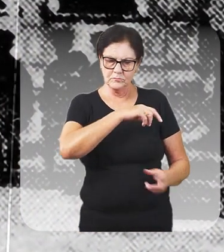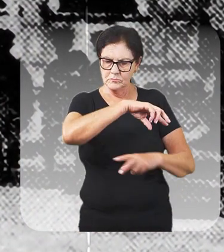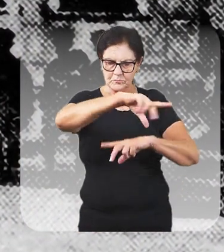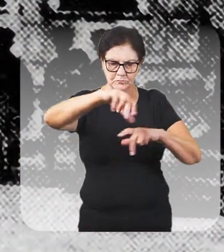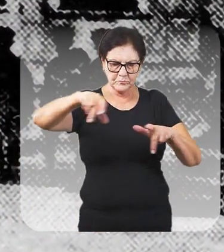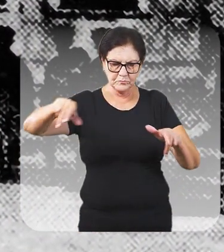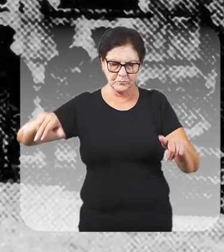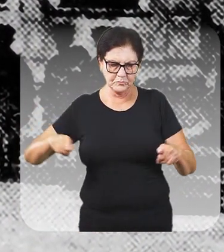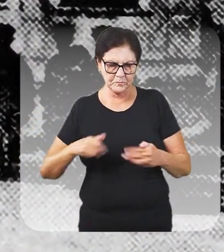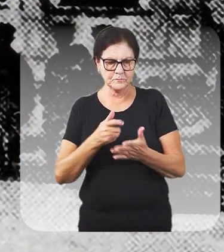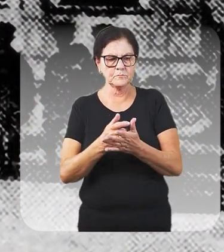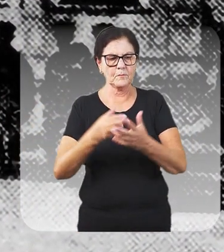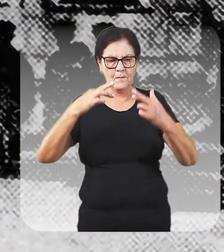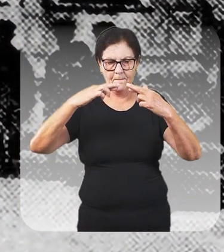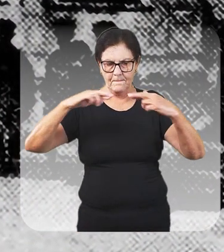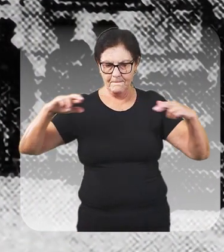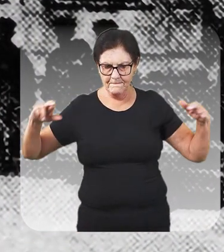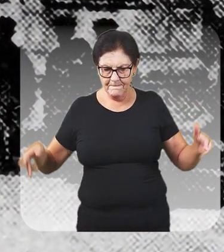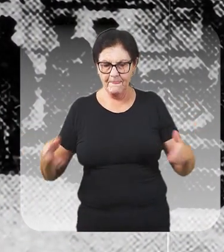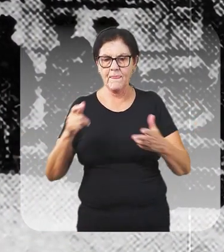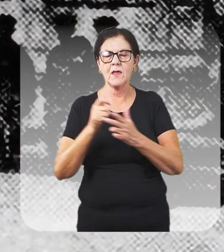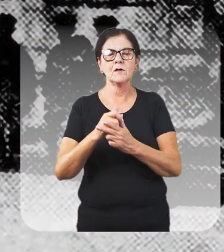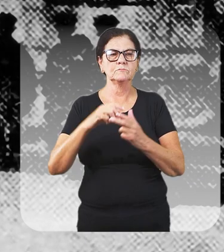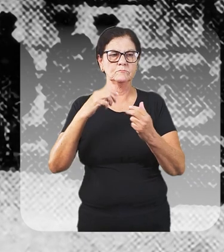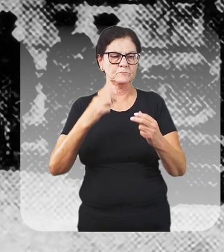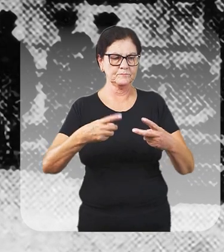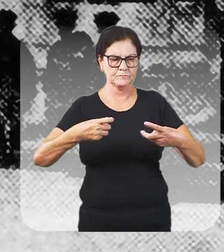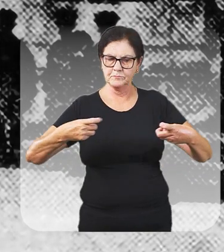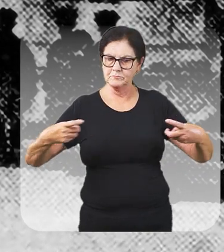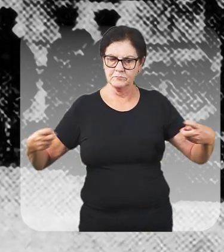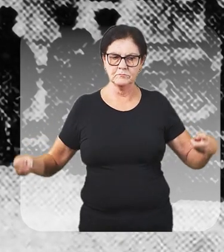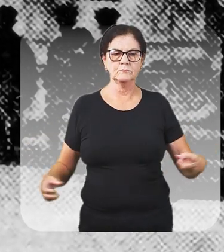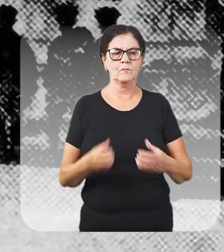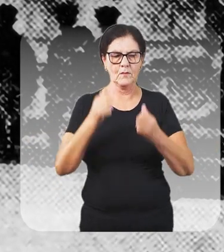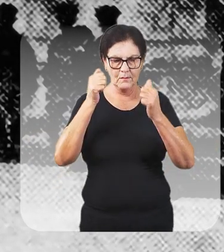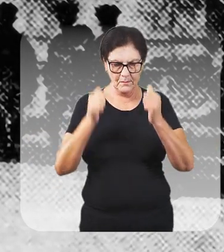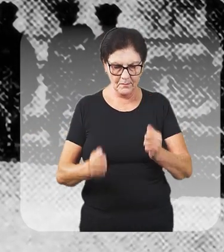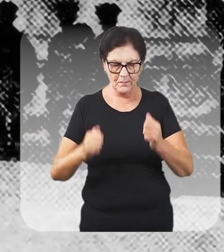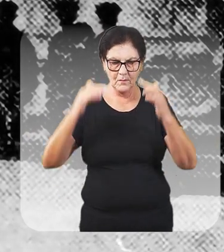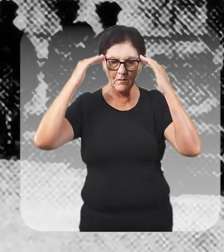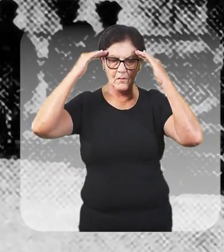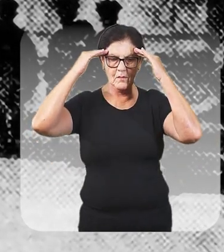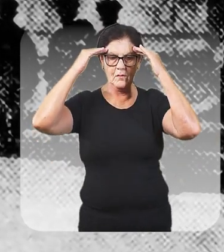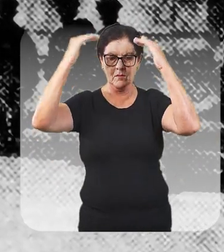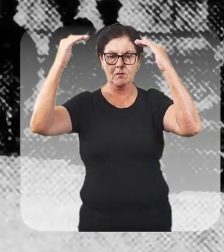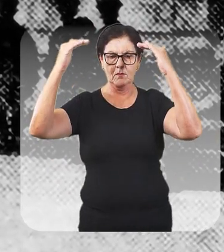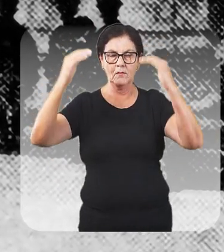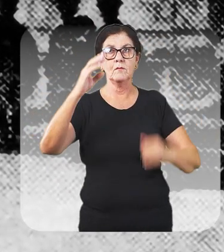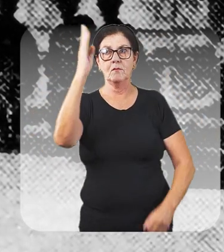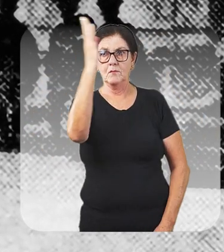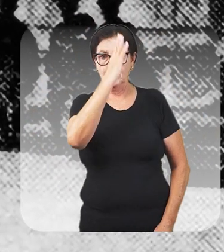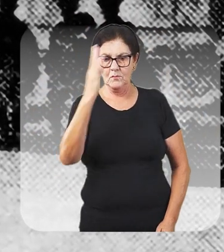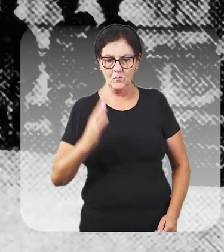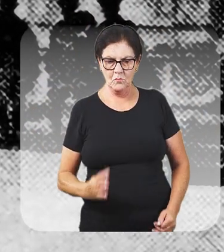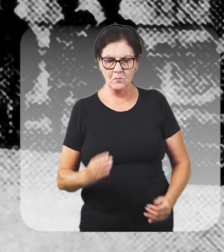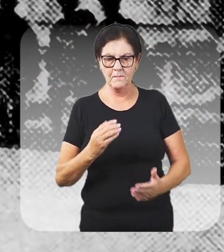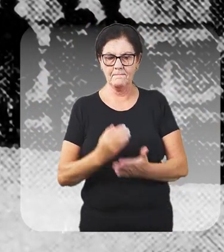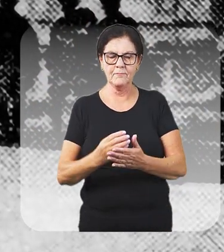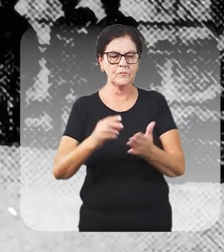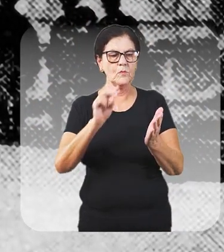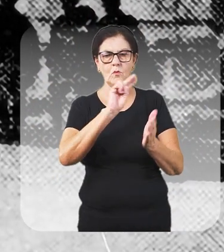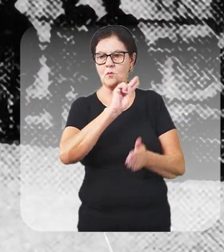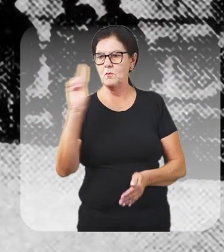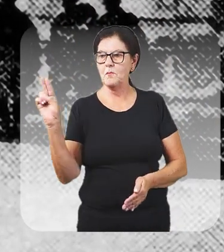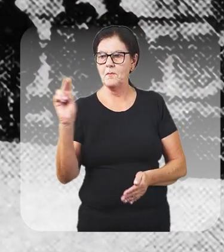seus companheiros, a revolta do Forte de Copacabana não foi apenas uma luta armada, mas uma batalha moral para a alma do Brasil.